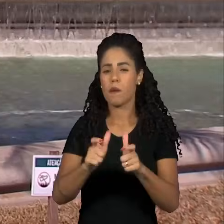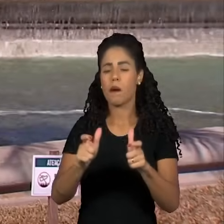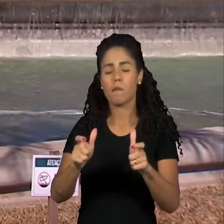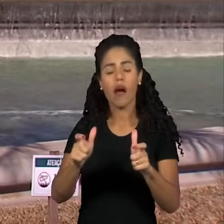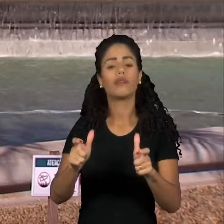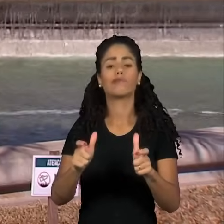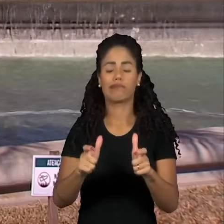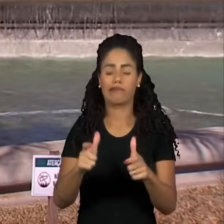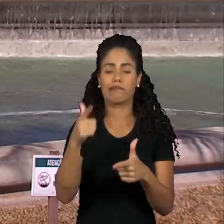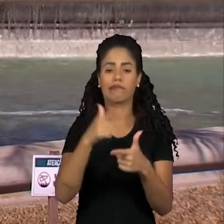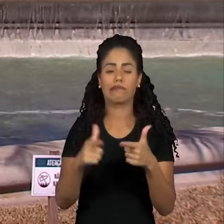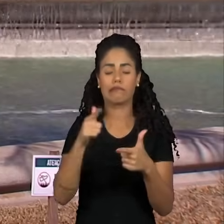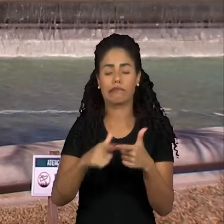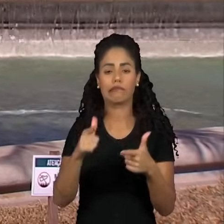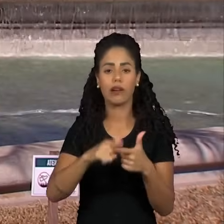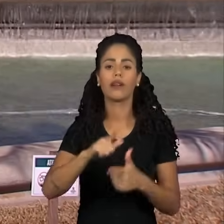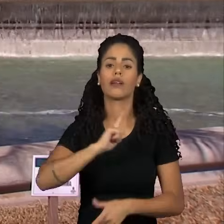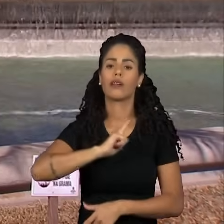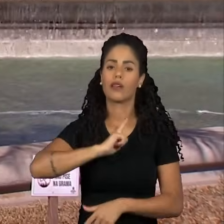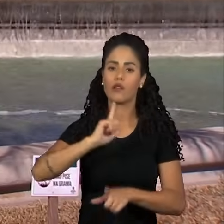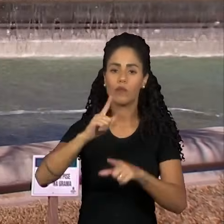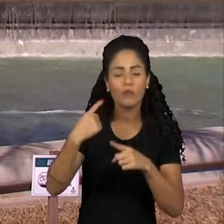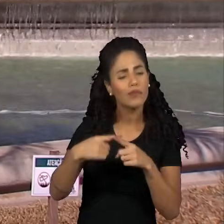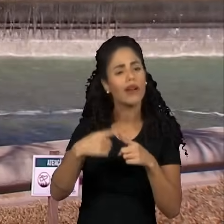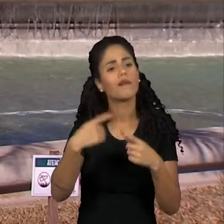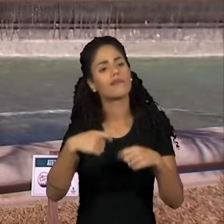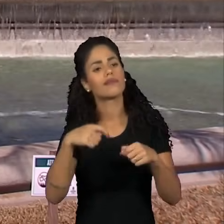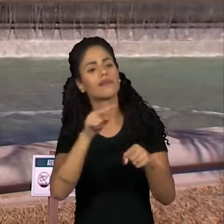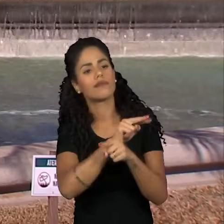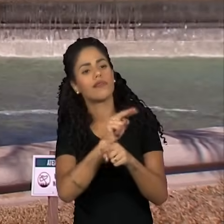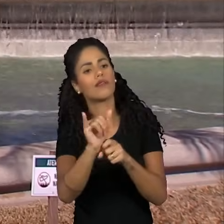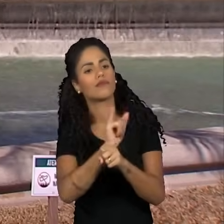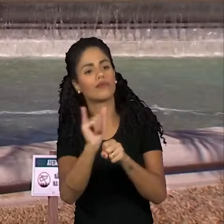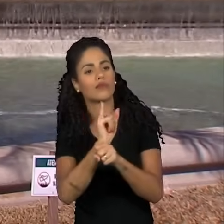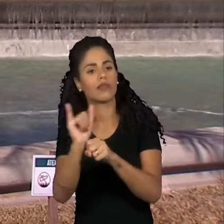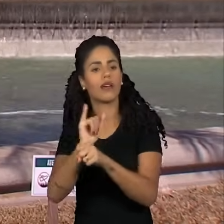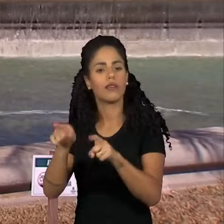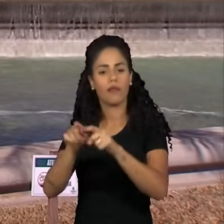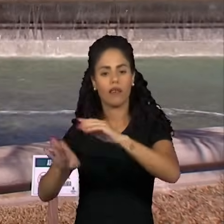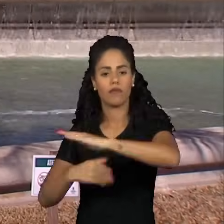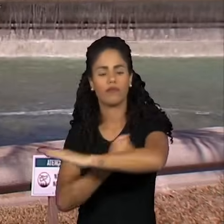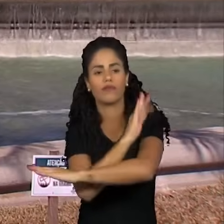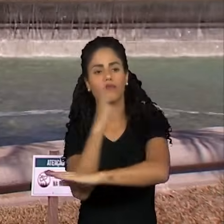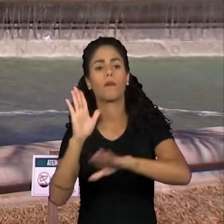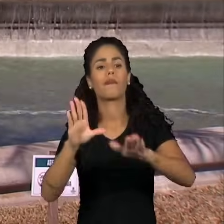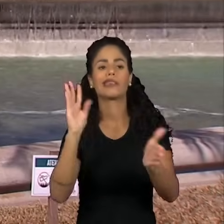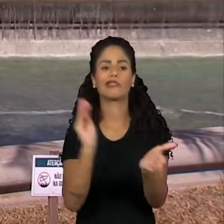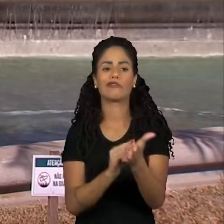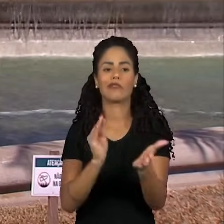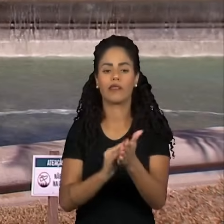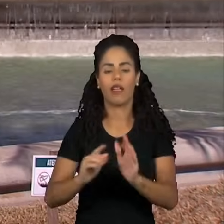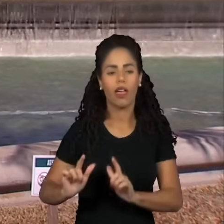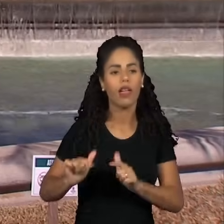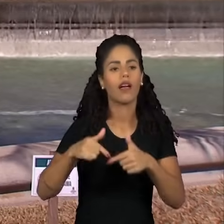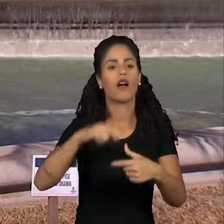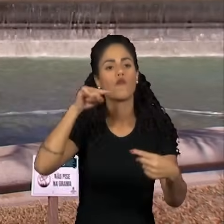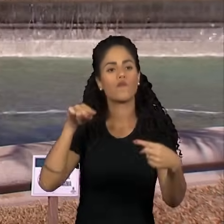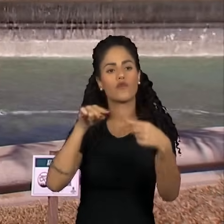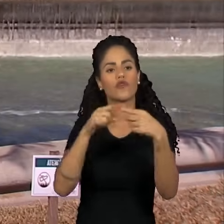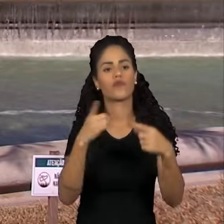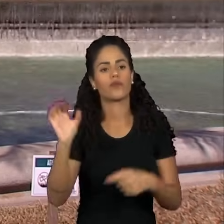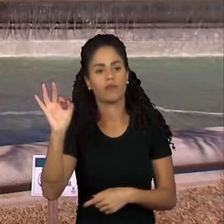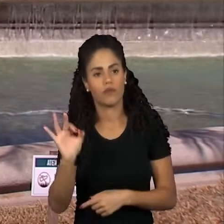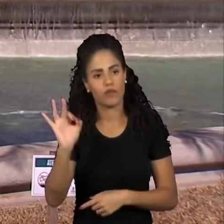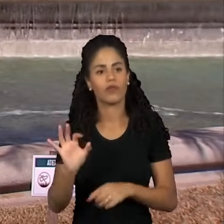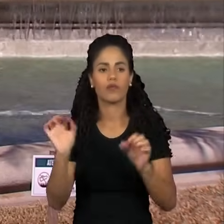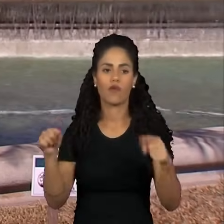que mostra que essa estratégia é importante para a conservação da biodiversidade, mas ainda falta muito para a gente chegar numa condição